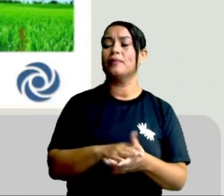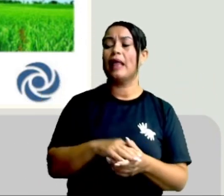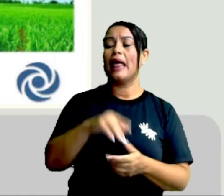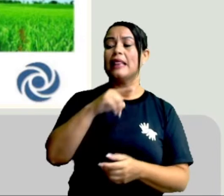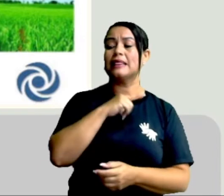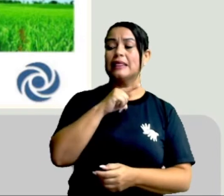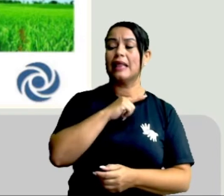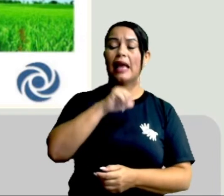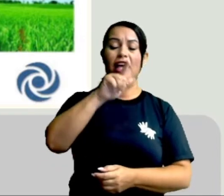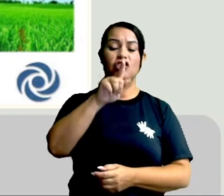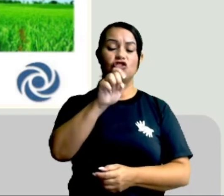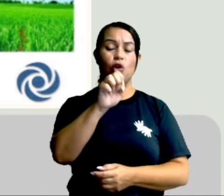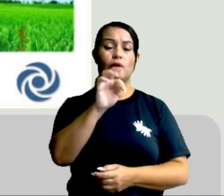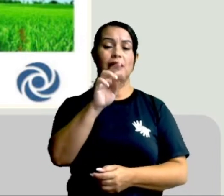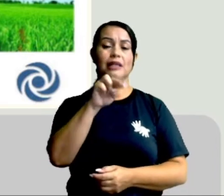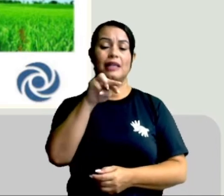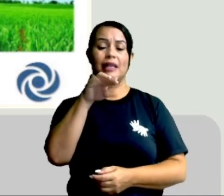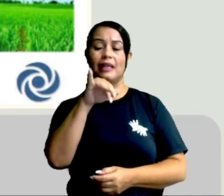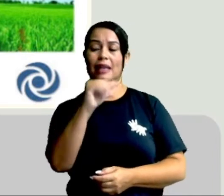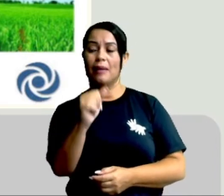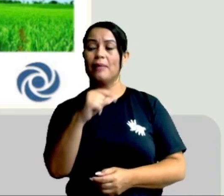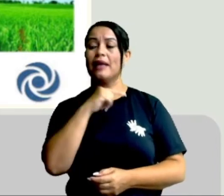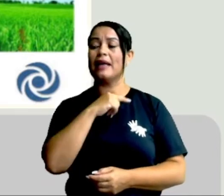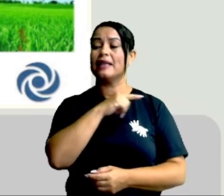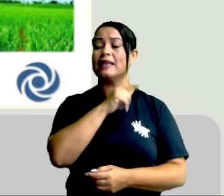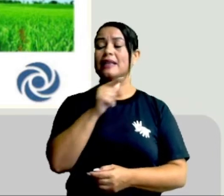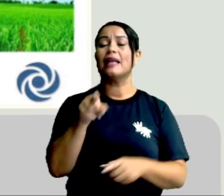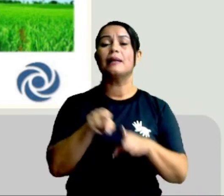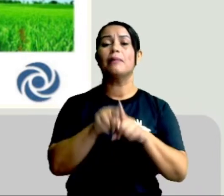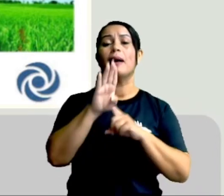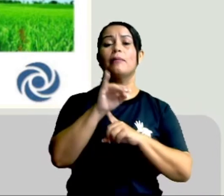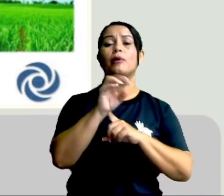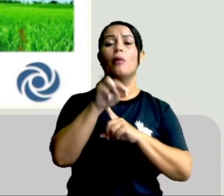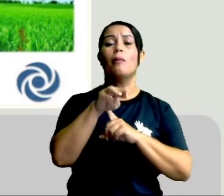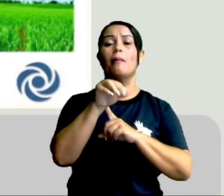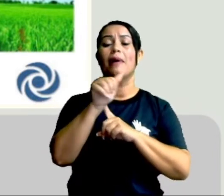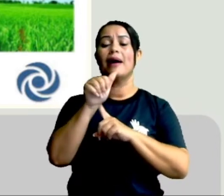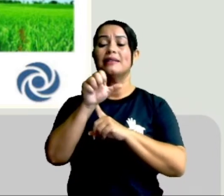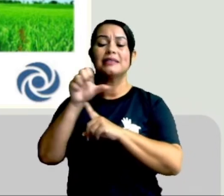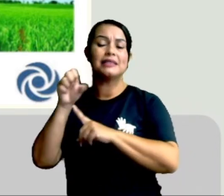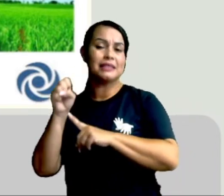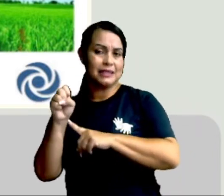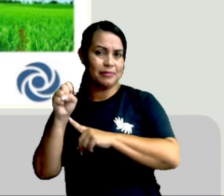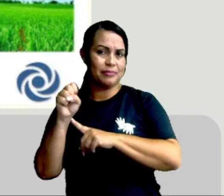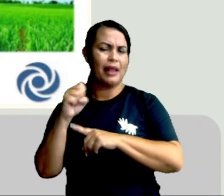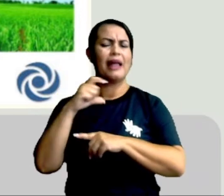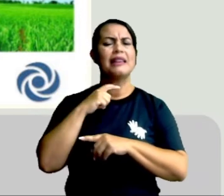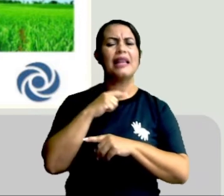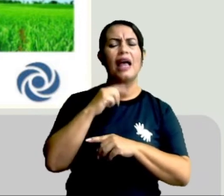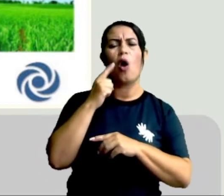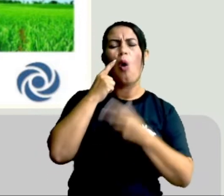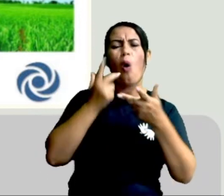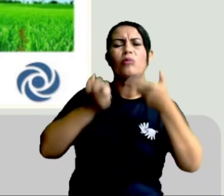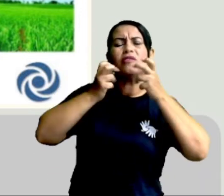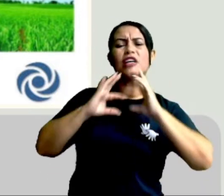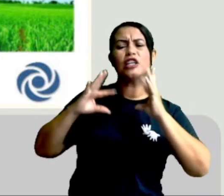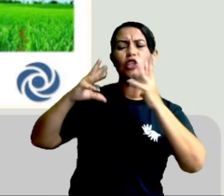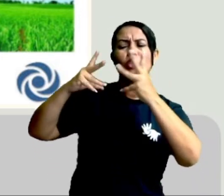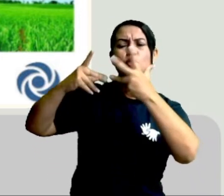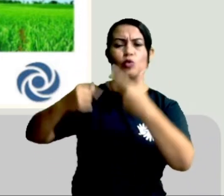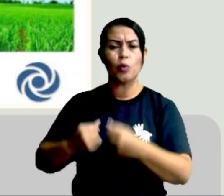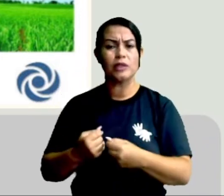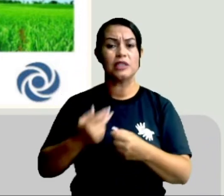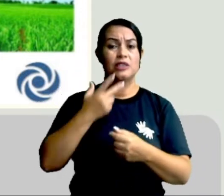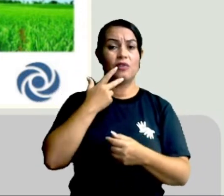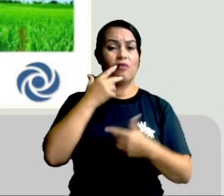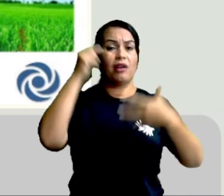A geotérmica e a energia através da biomassa. Então a gente observa que todas essas fontes de energia